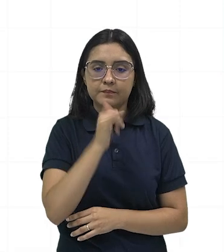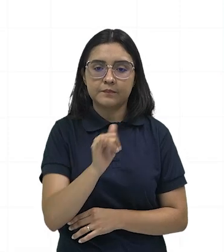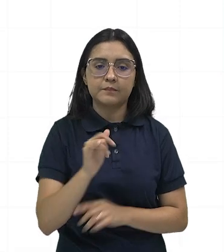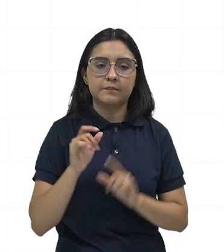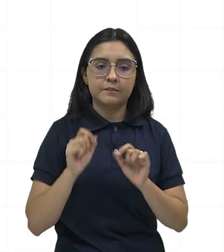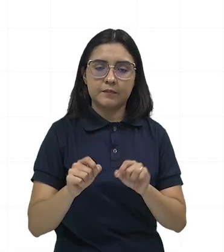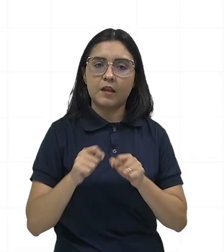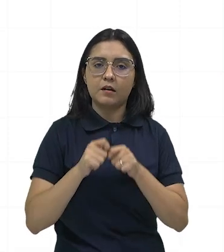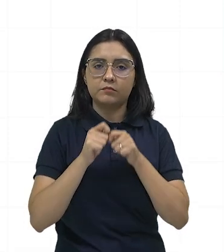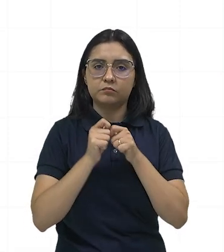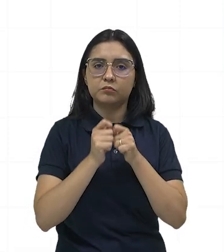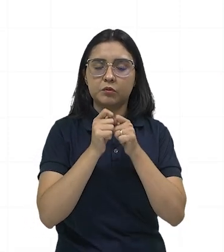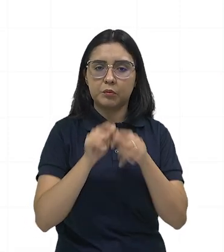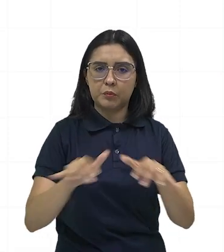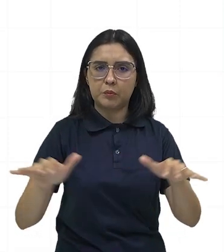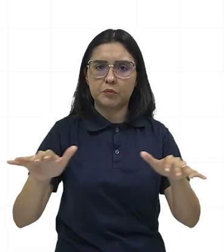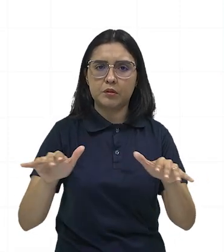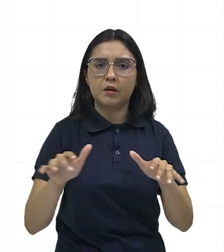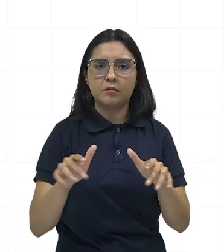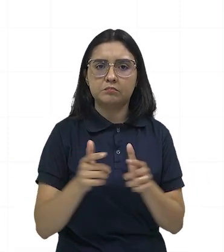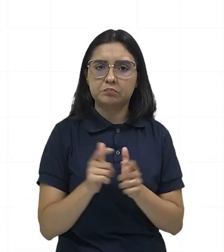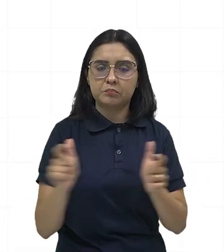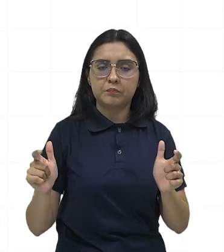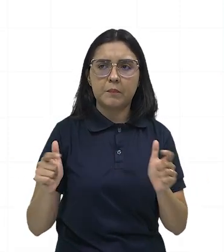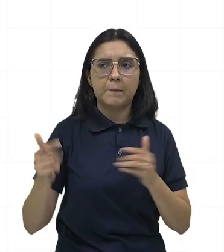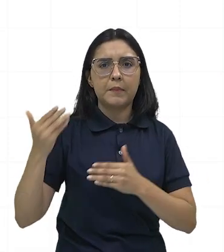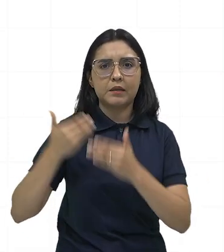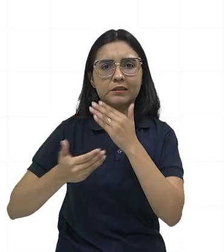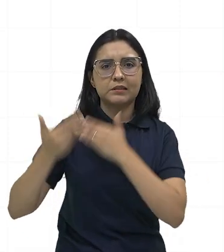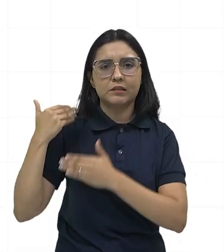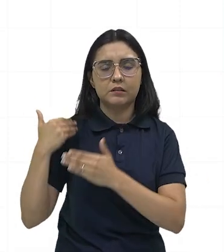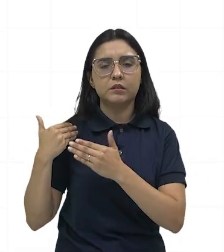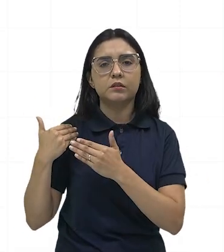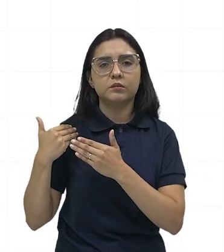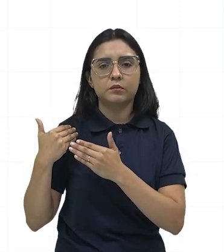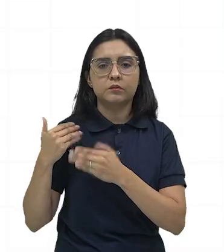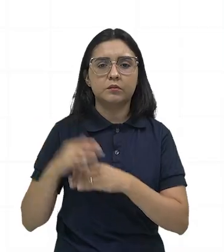grande expansão. Ou seja, algum tempo atrás,